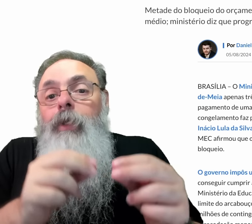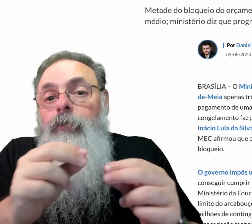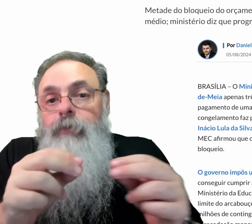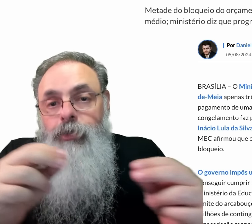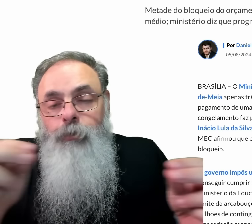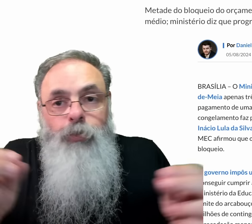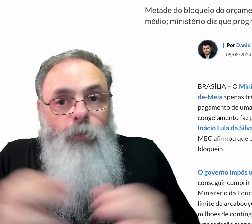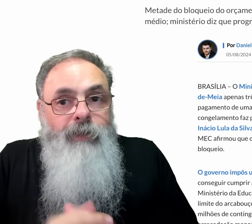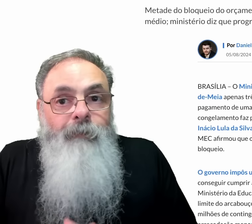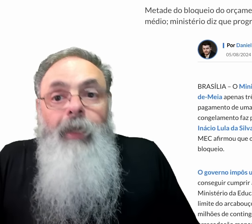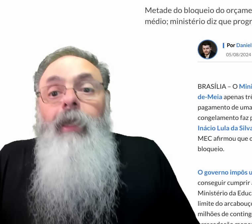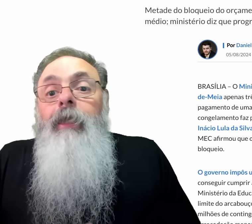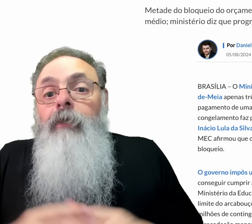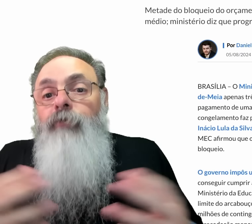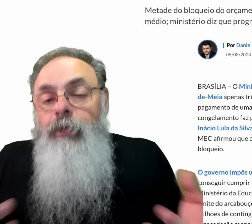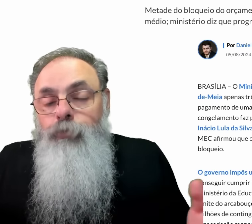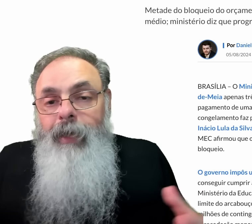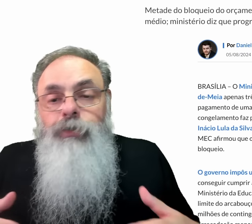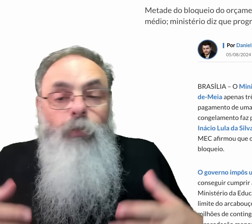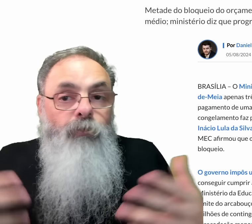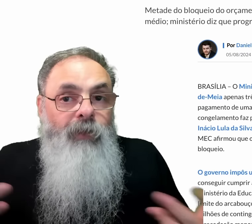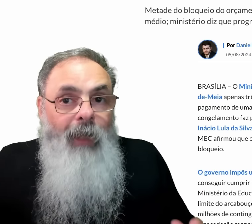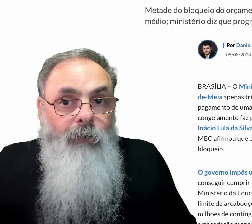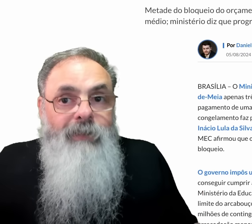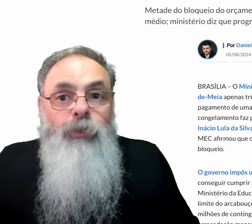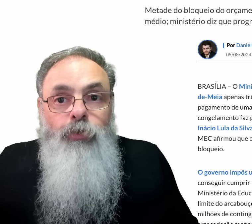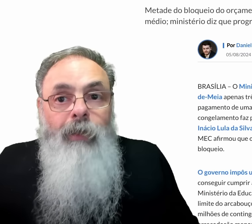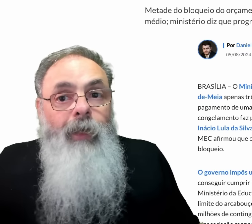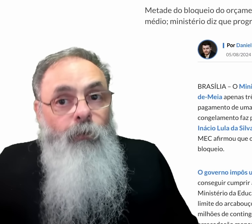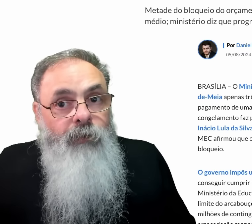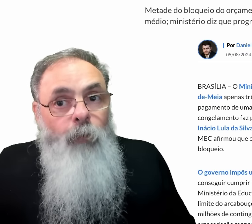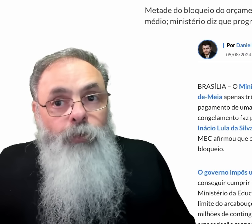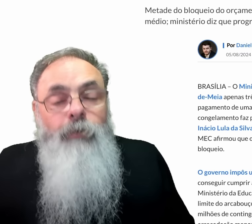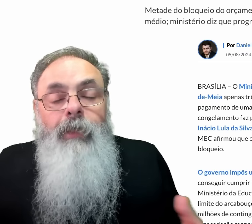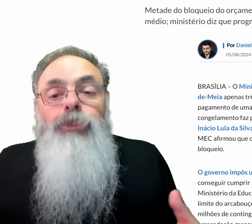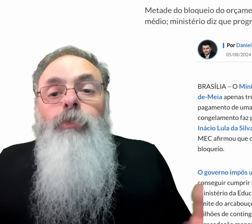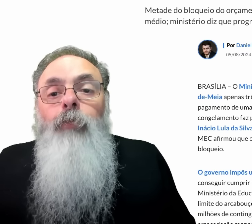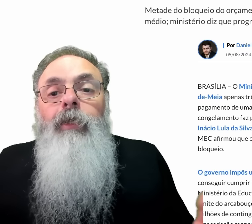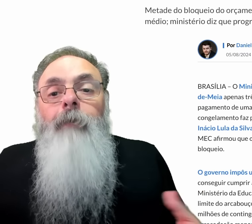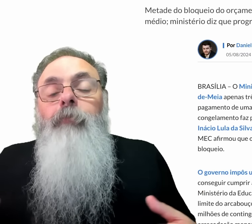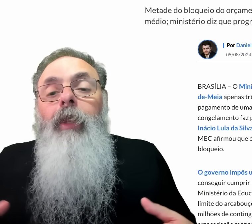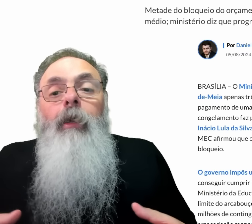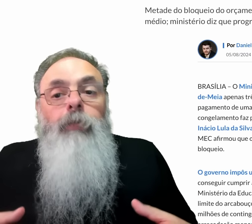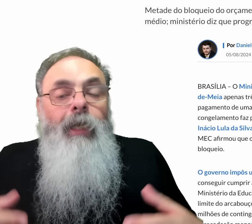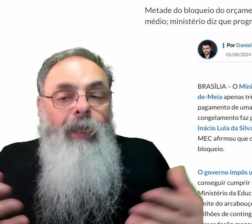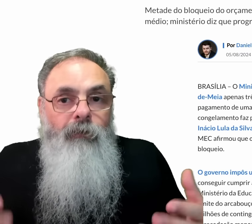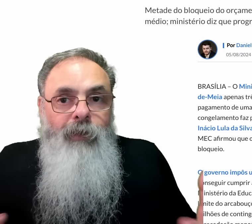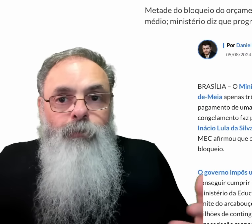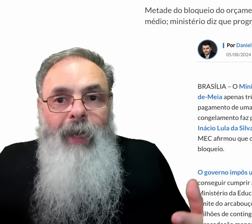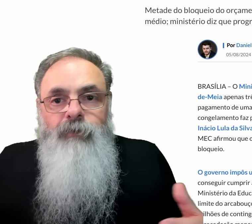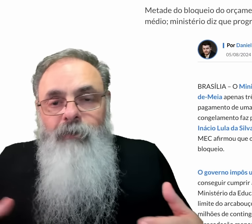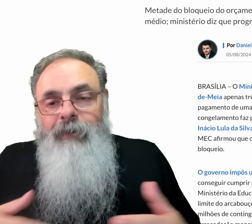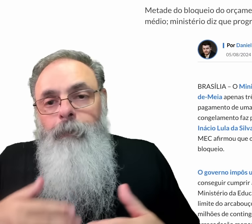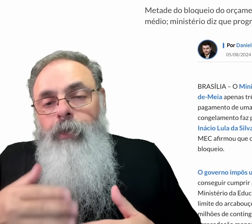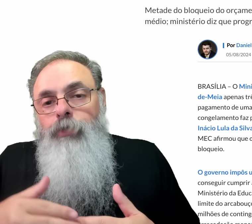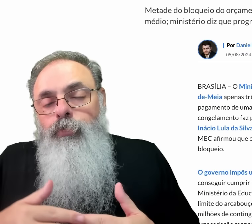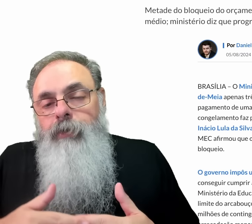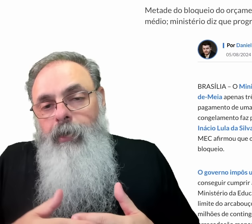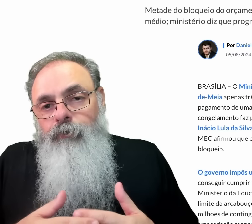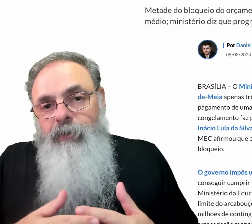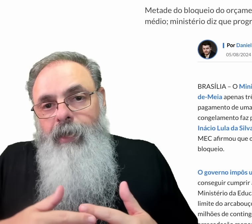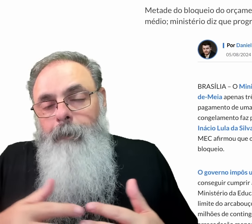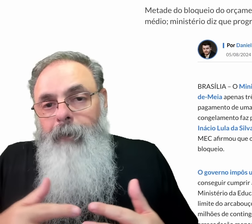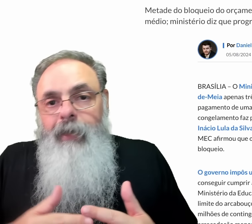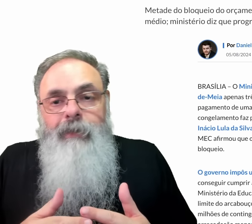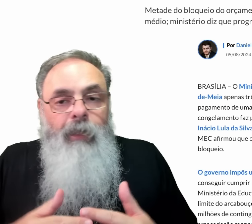perpetuando esse tipo de coisa e infelizmente o final dessa história é um final muito triste por quê porque cada vez mais você vai ter políticos